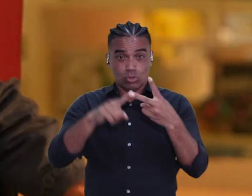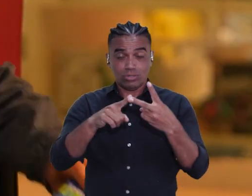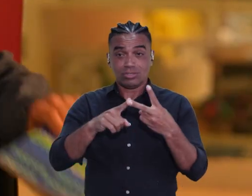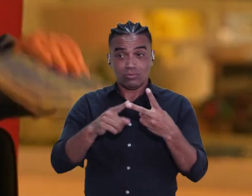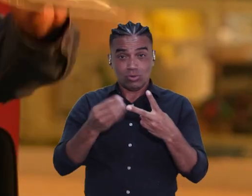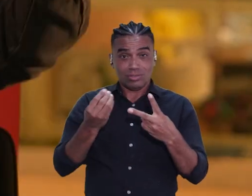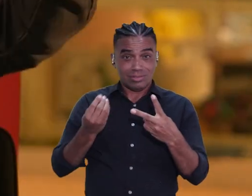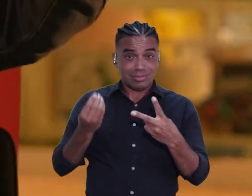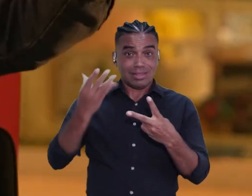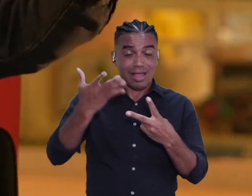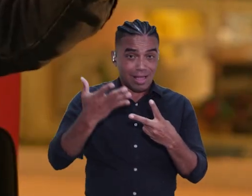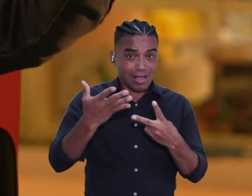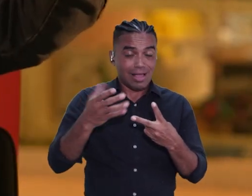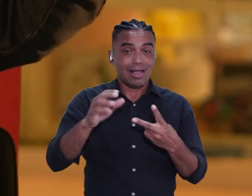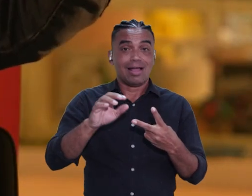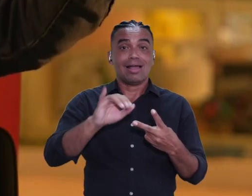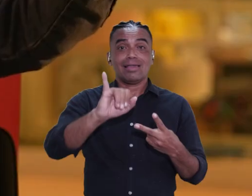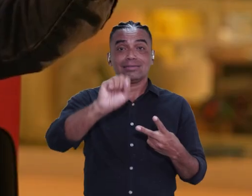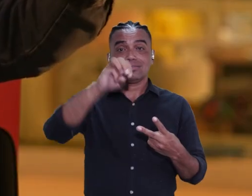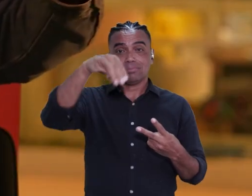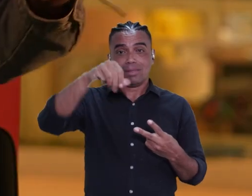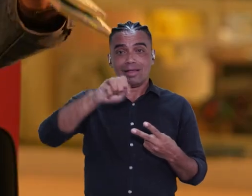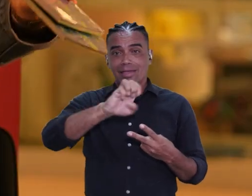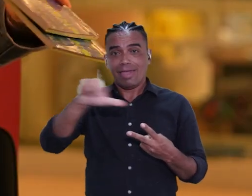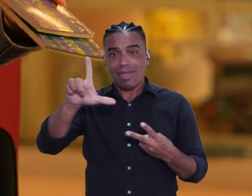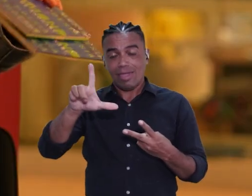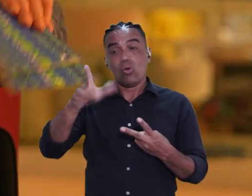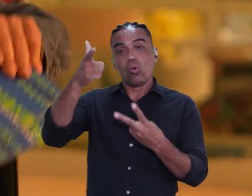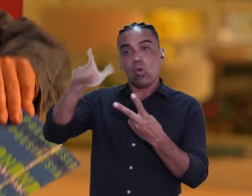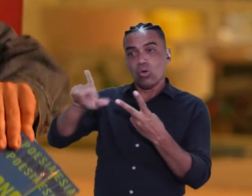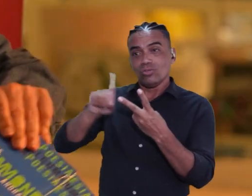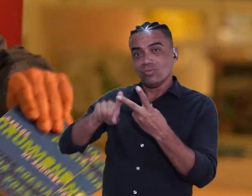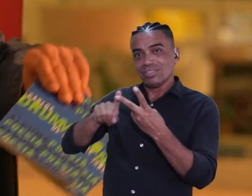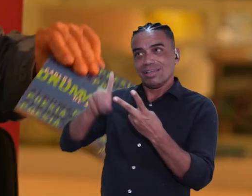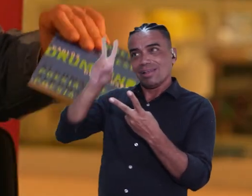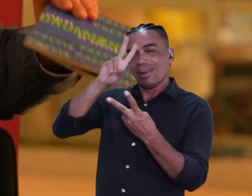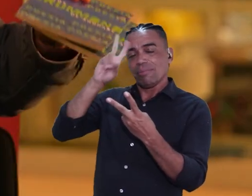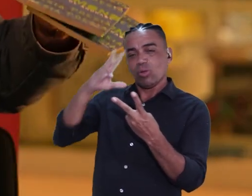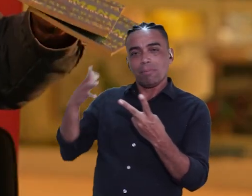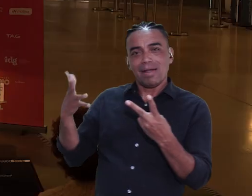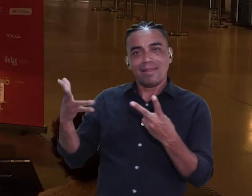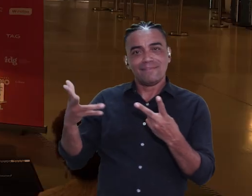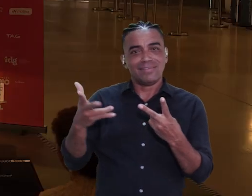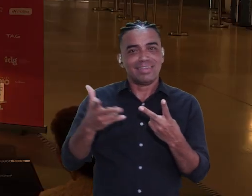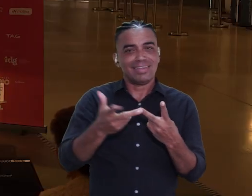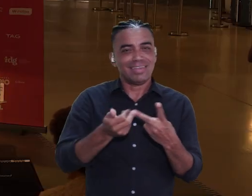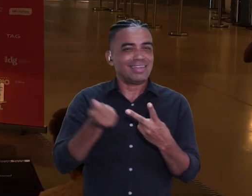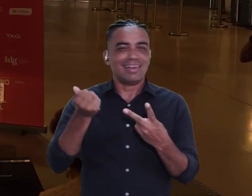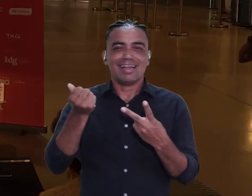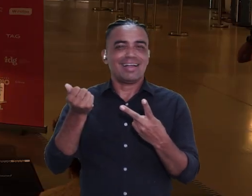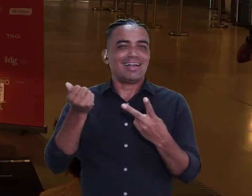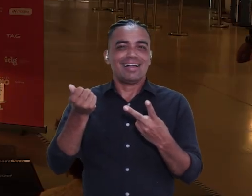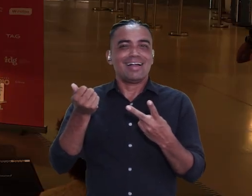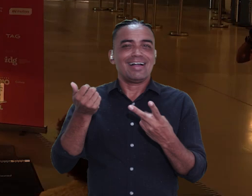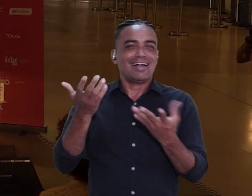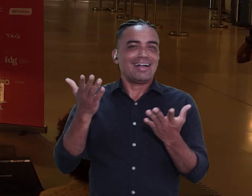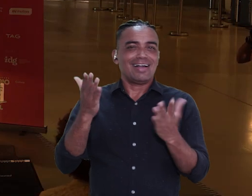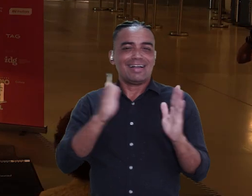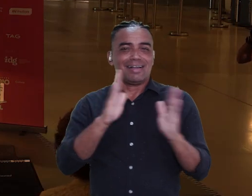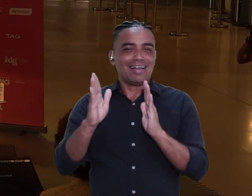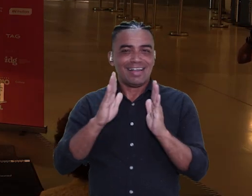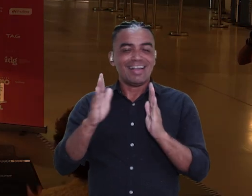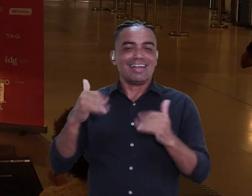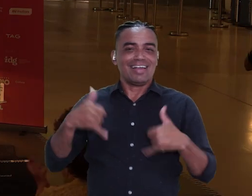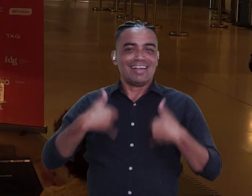o Luiz Ismael, que fez pergunta, e outro para você, que lembrou essa maravilhosa frase do...